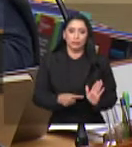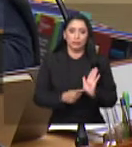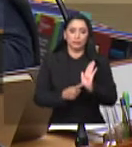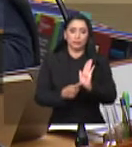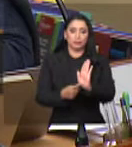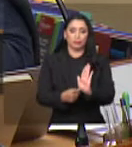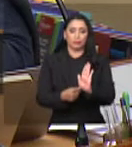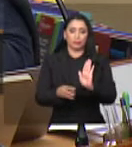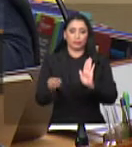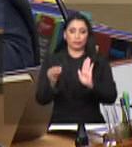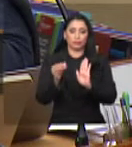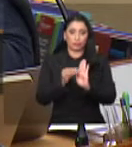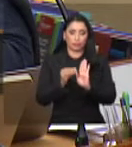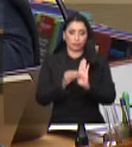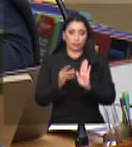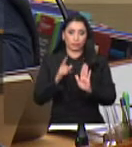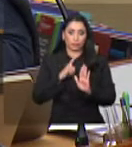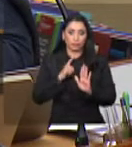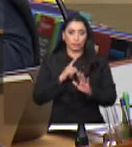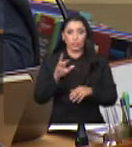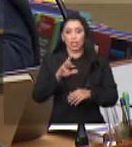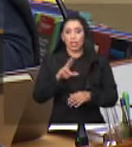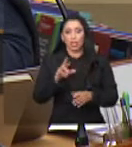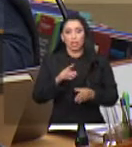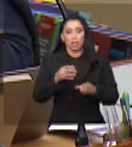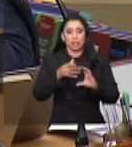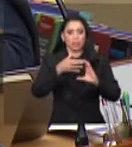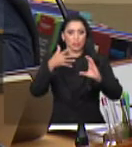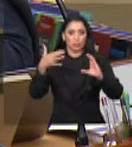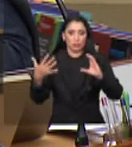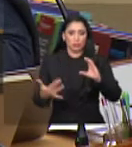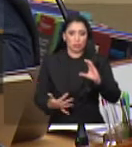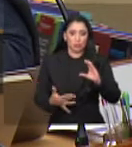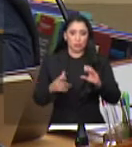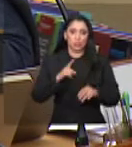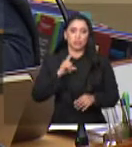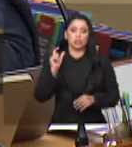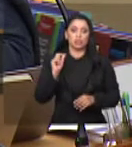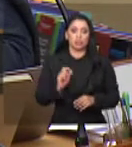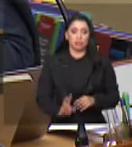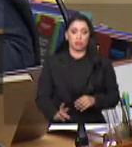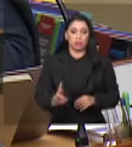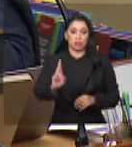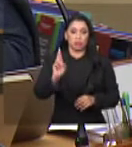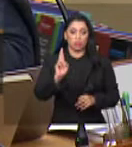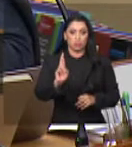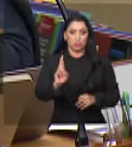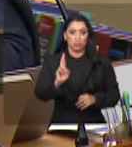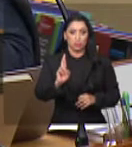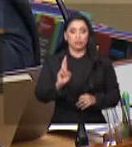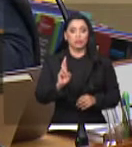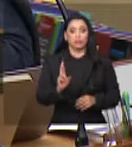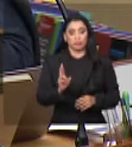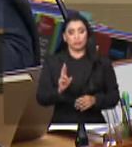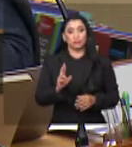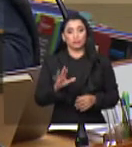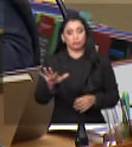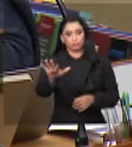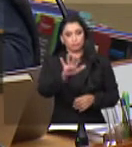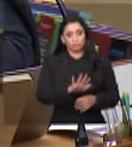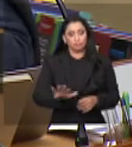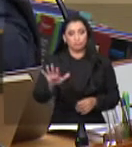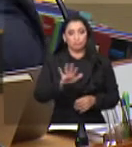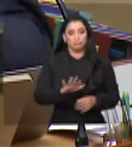disposição estatutária descaracteriza a condição de representatividade de classe de âmbito